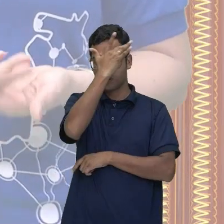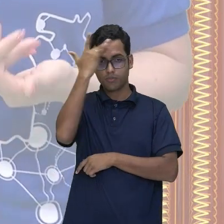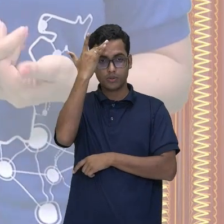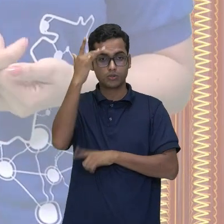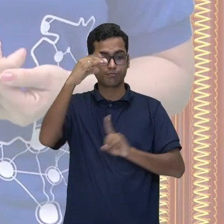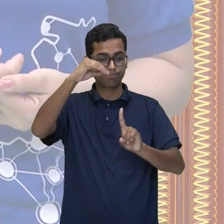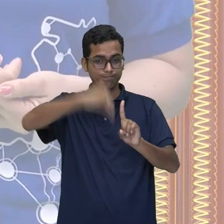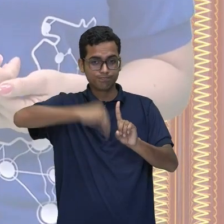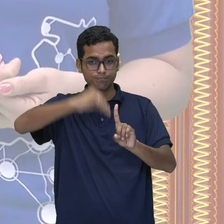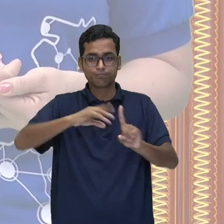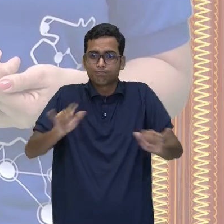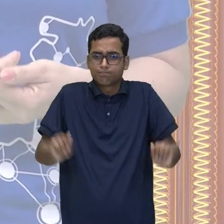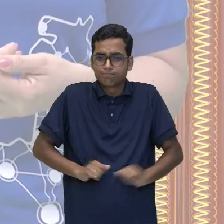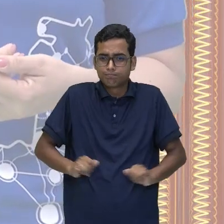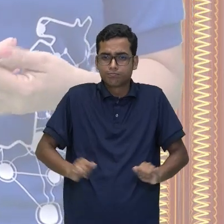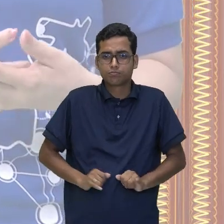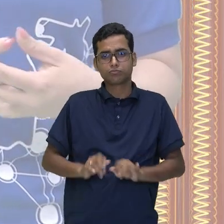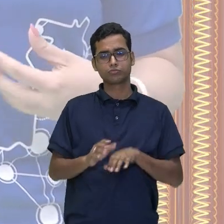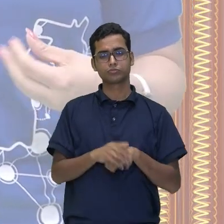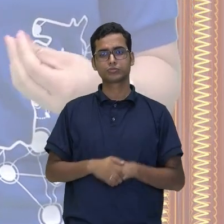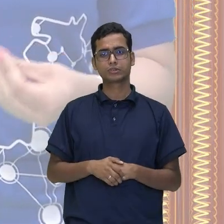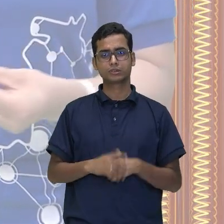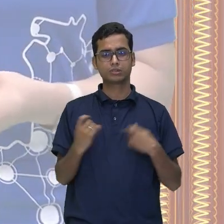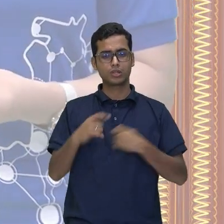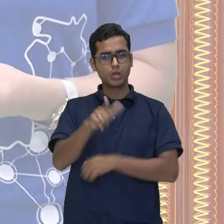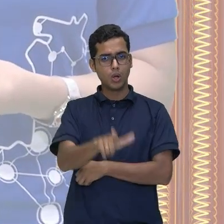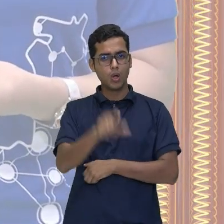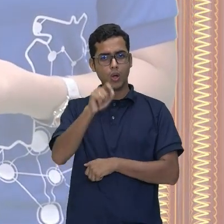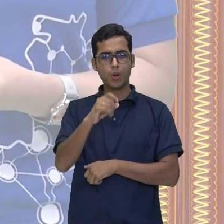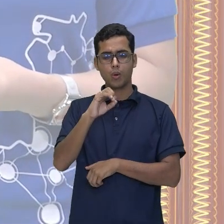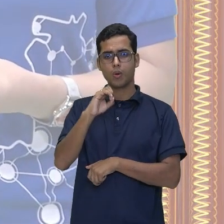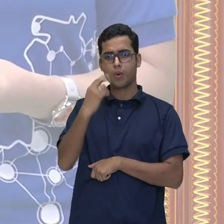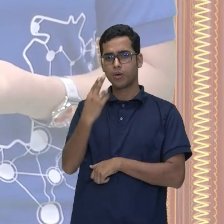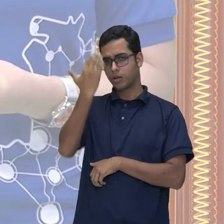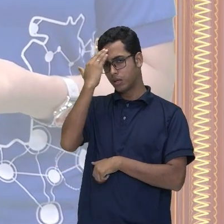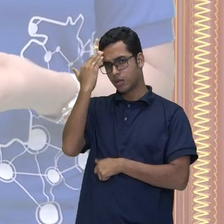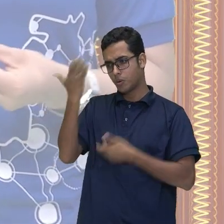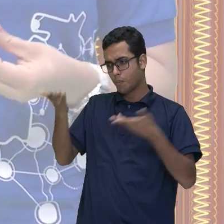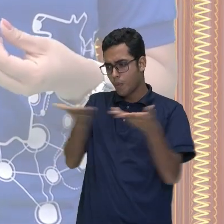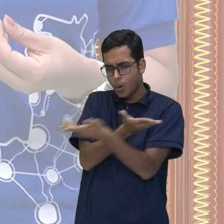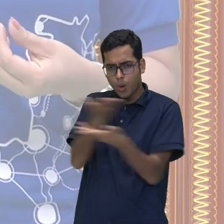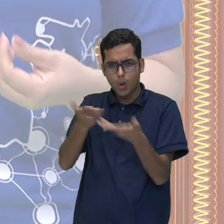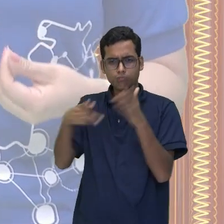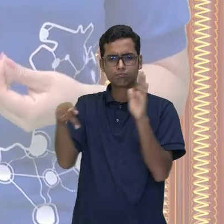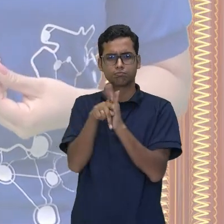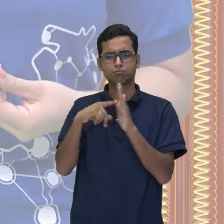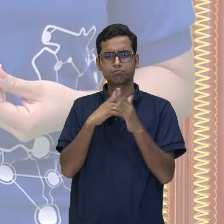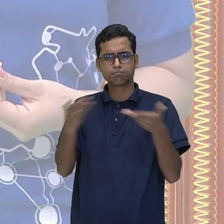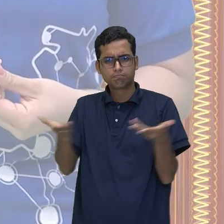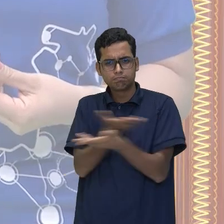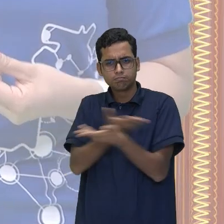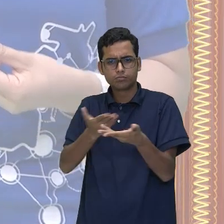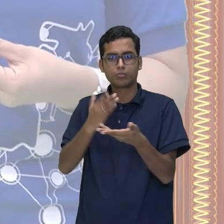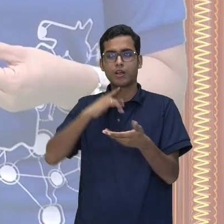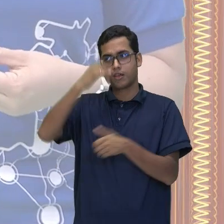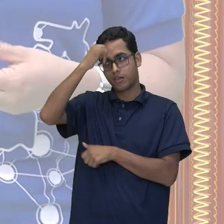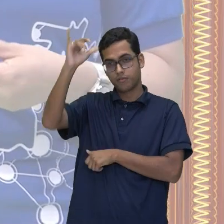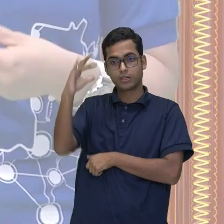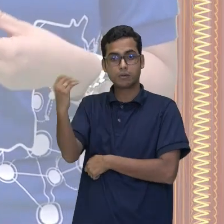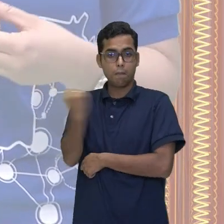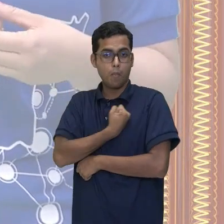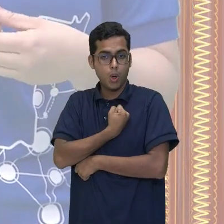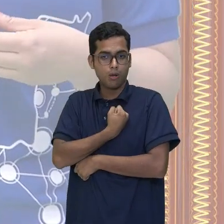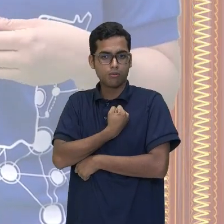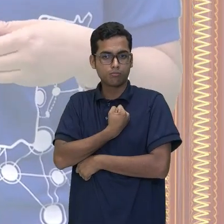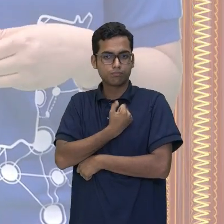tempo. Ou ela fazia aquela interpretação e aquela mediação para não ser morta, ou,